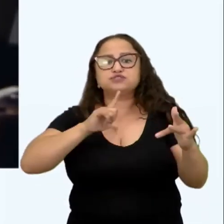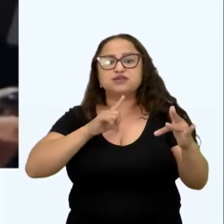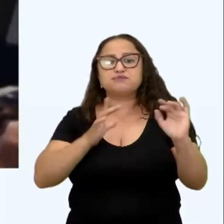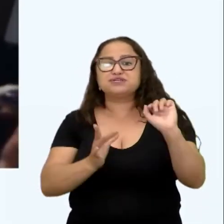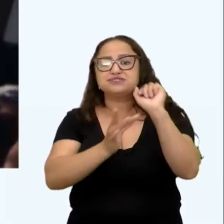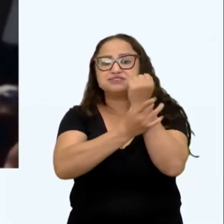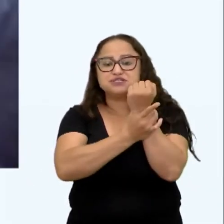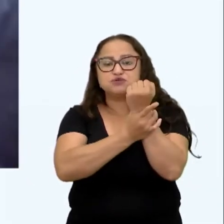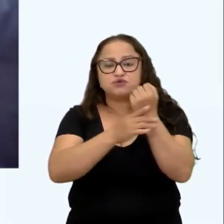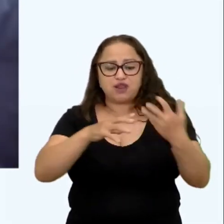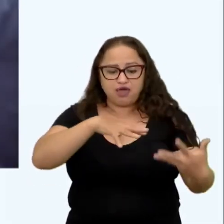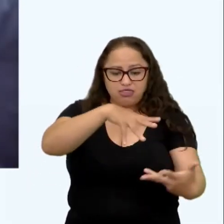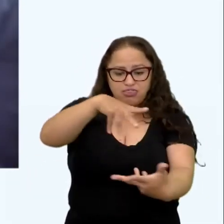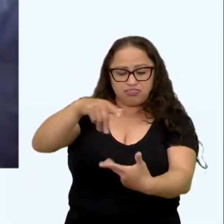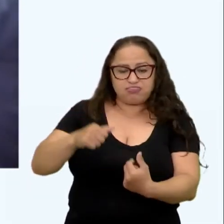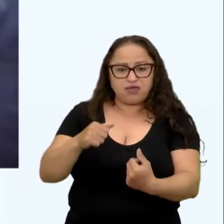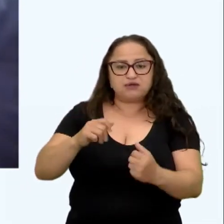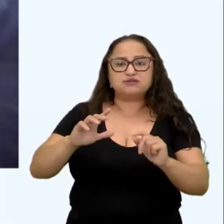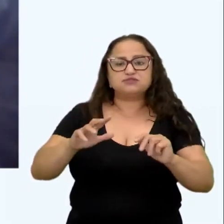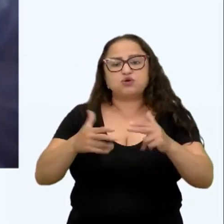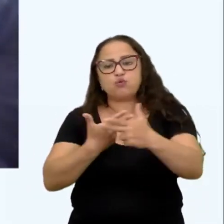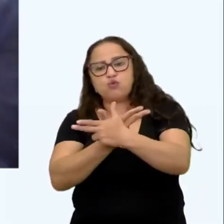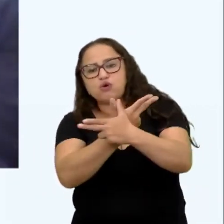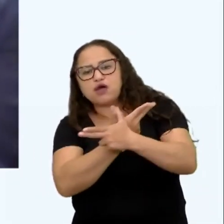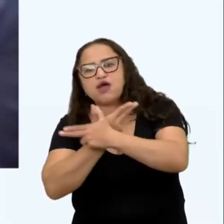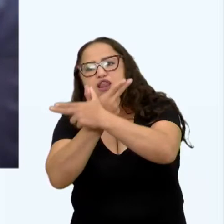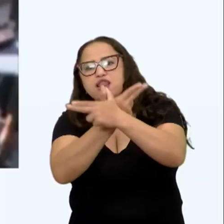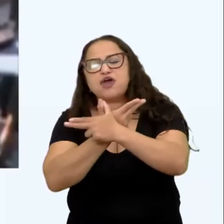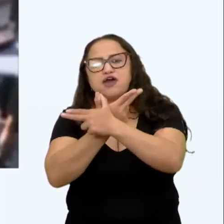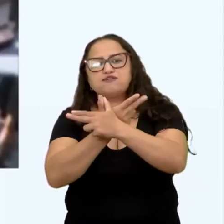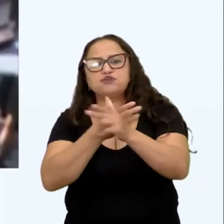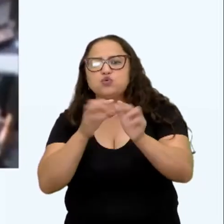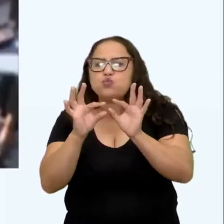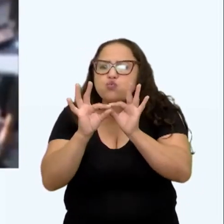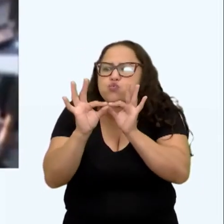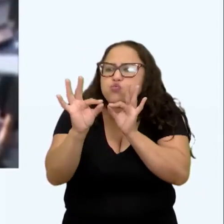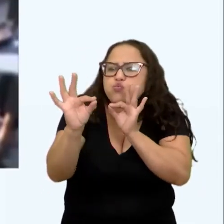aos controles de terra que a nave seguia a trajetória prevista.